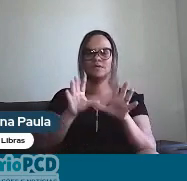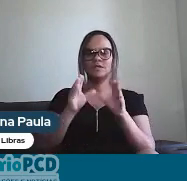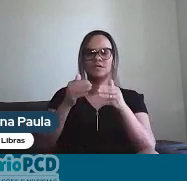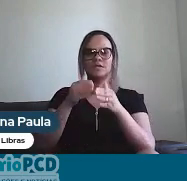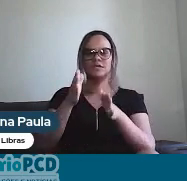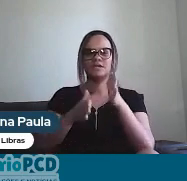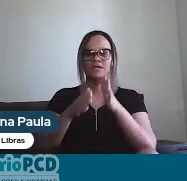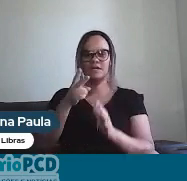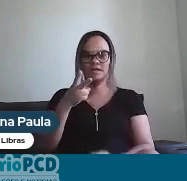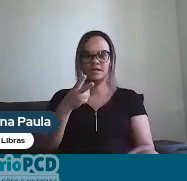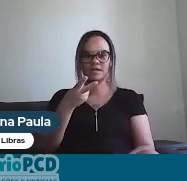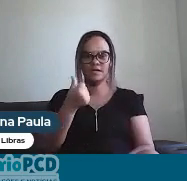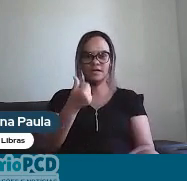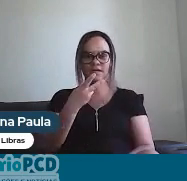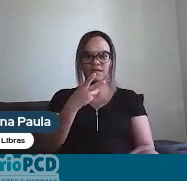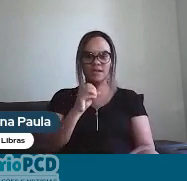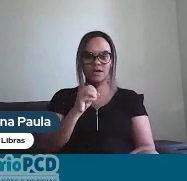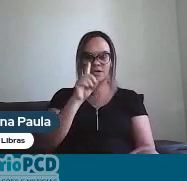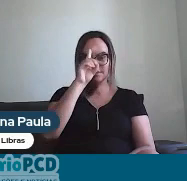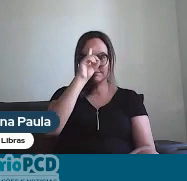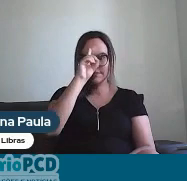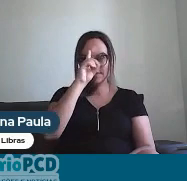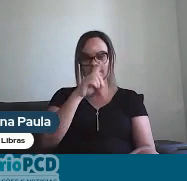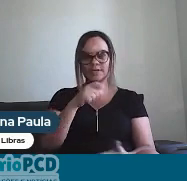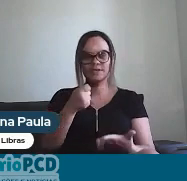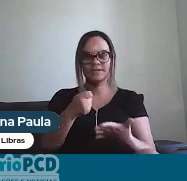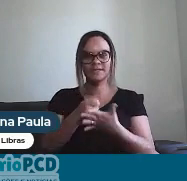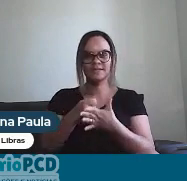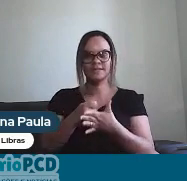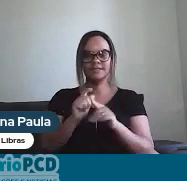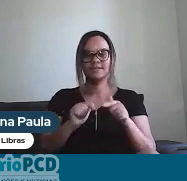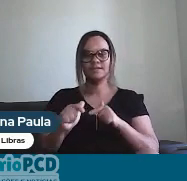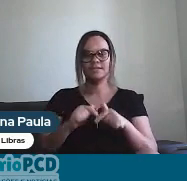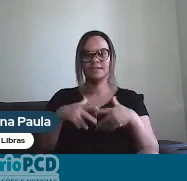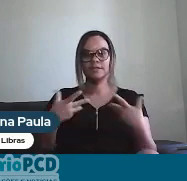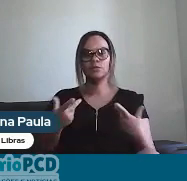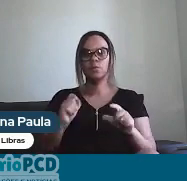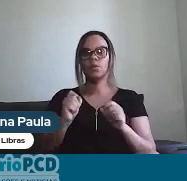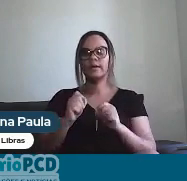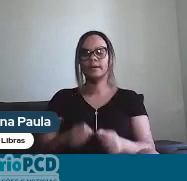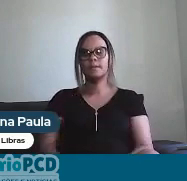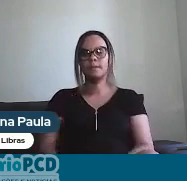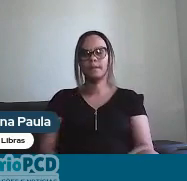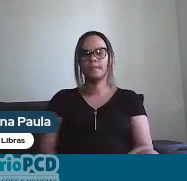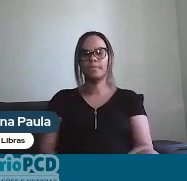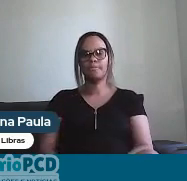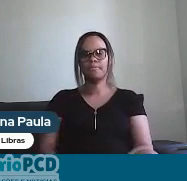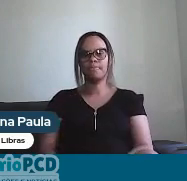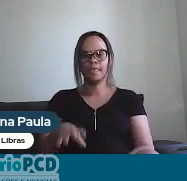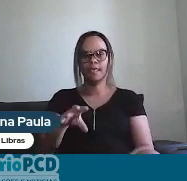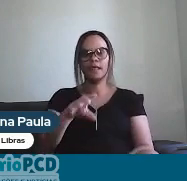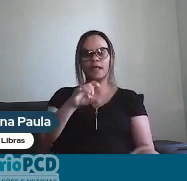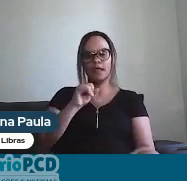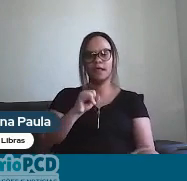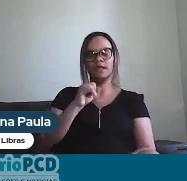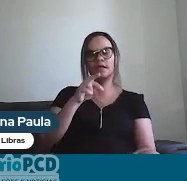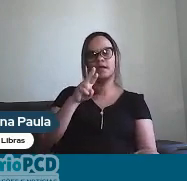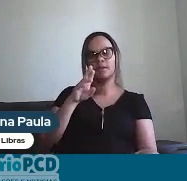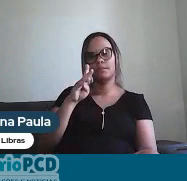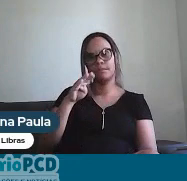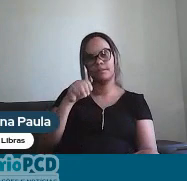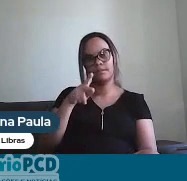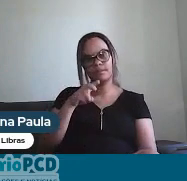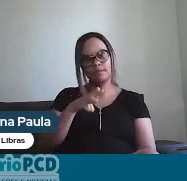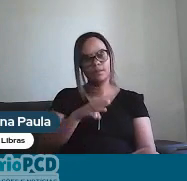de 360 dias para executar esses trabalhos. O que seriam os trabalhos? Pegar esse instrumento IFBRM, que já